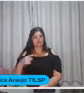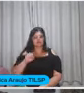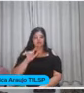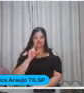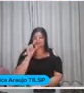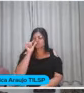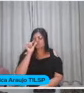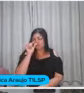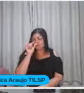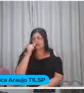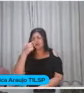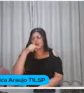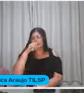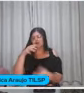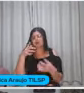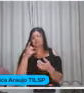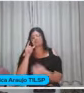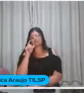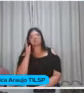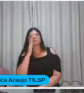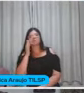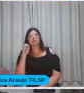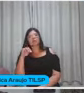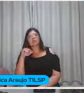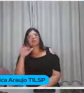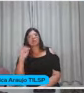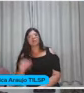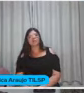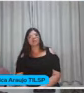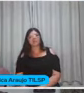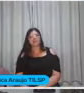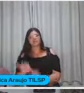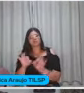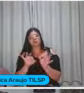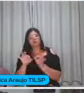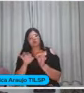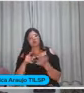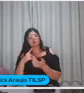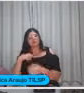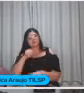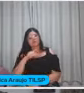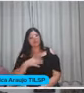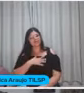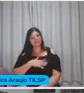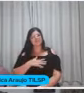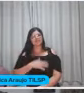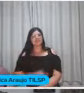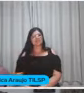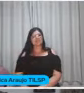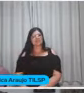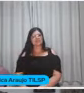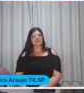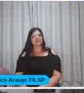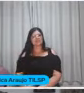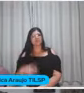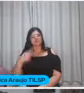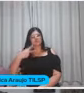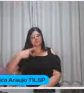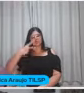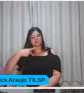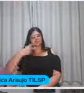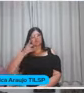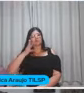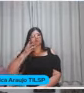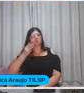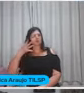menos Um pouquinho dela Lá pra gente Né Mônica É só a gente ajeitar a agenda Que eu vou com o maior prazer E nós duas fazemos Gente Muita